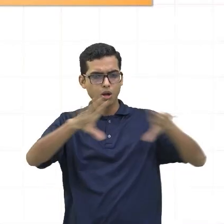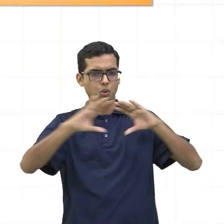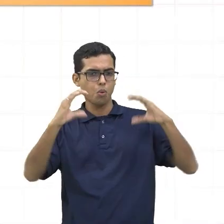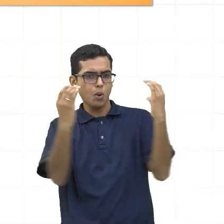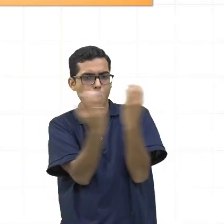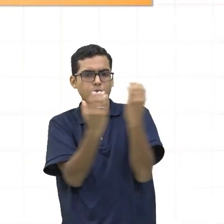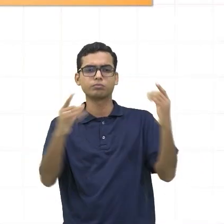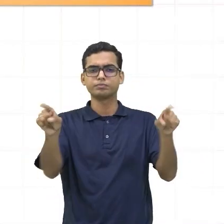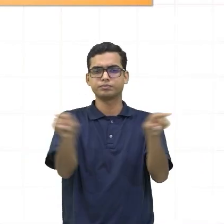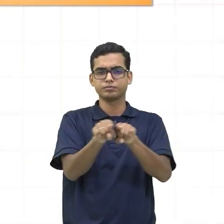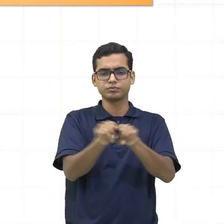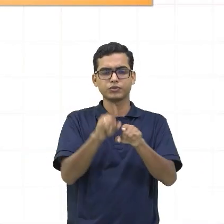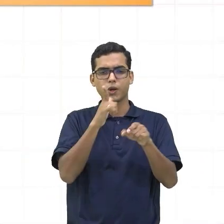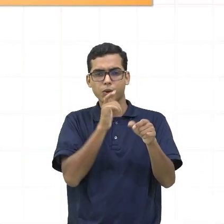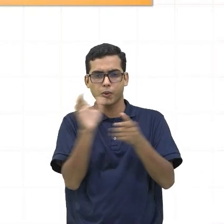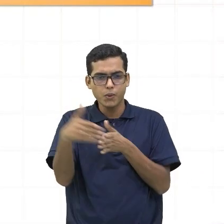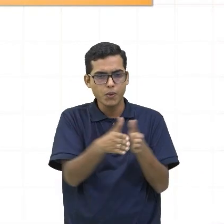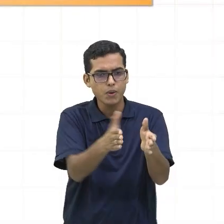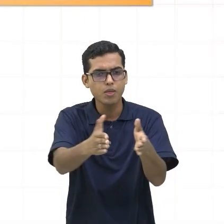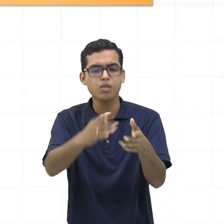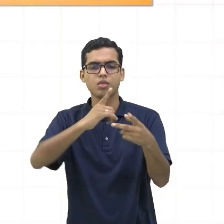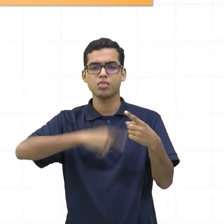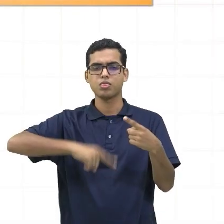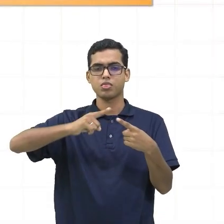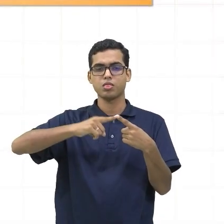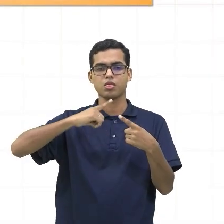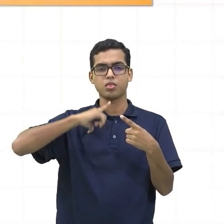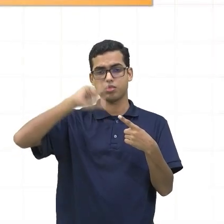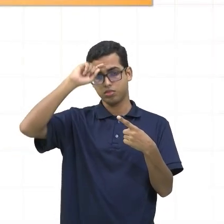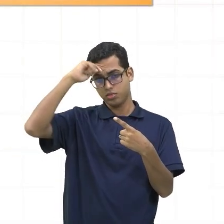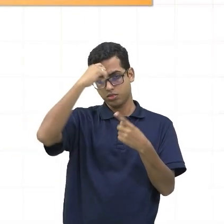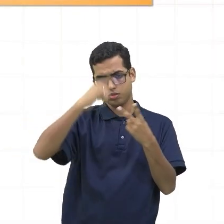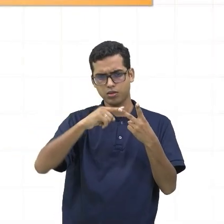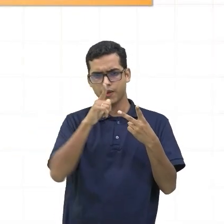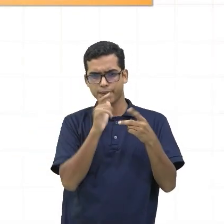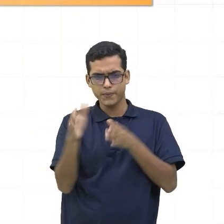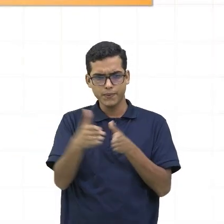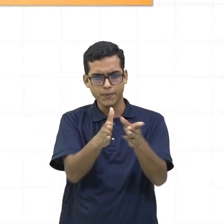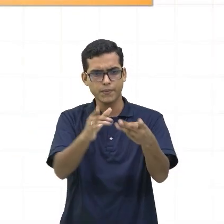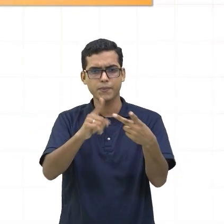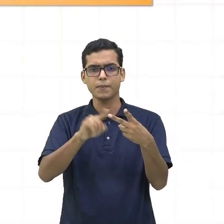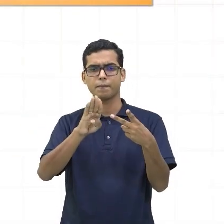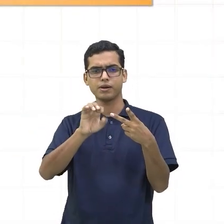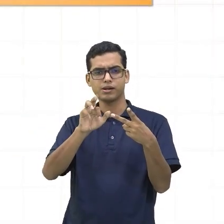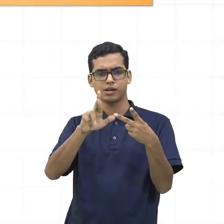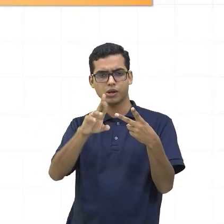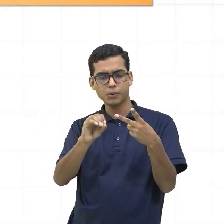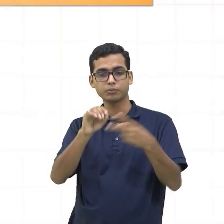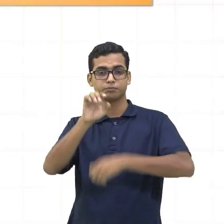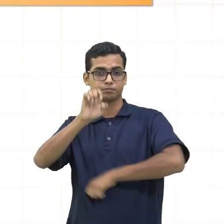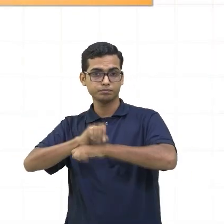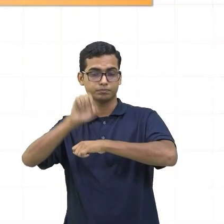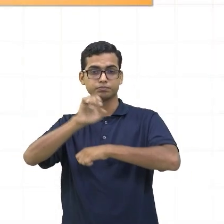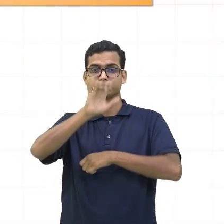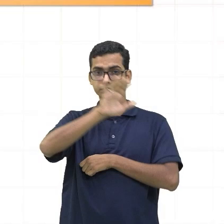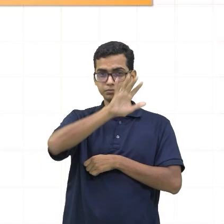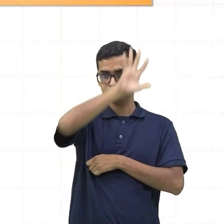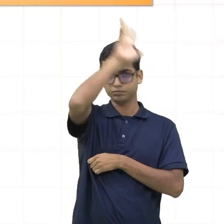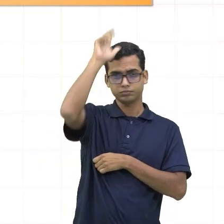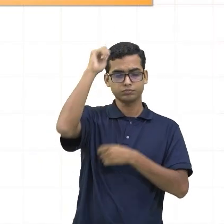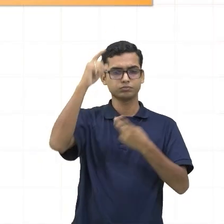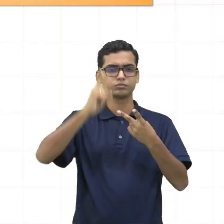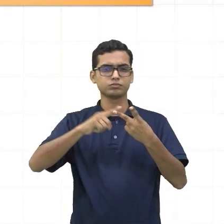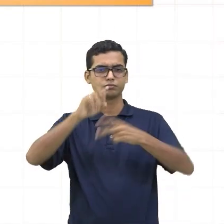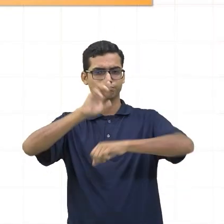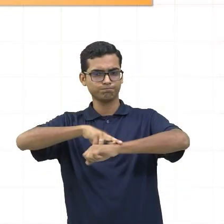e Branco, no estado do Amazonas e também no estado de Roraima. Temos Temos também a participação